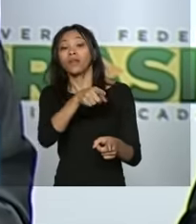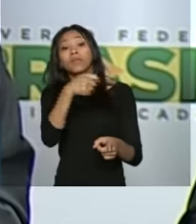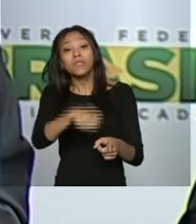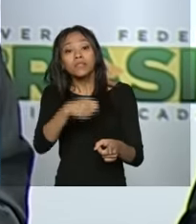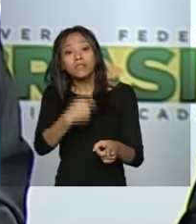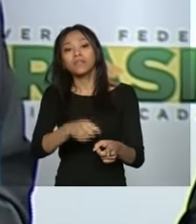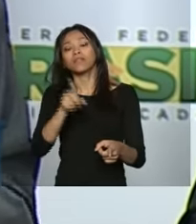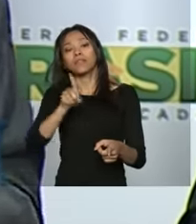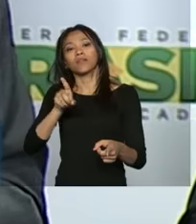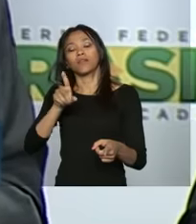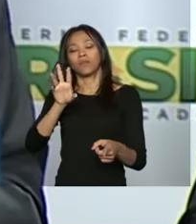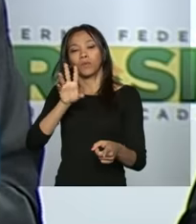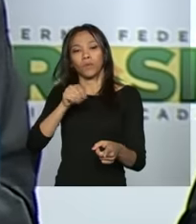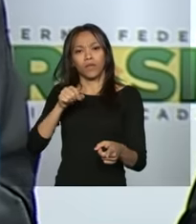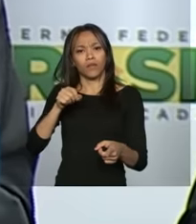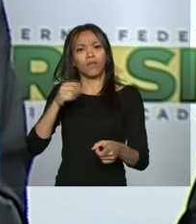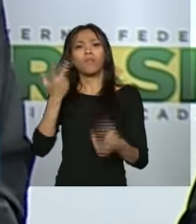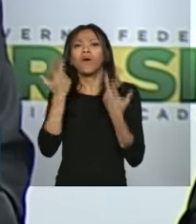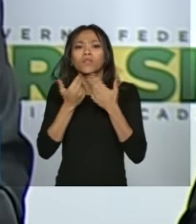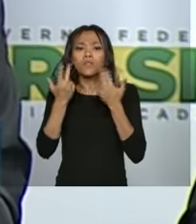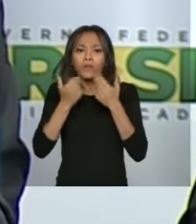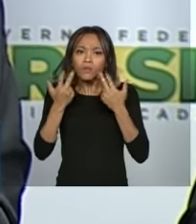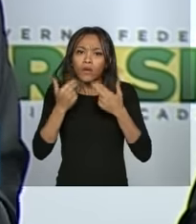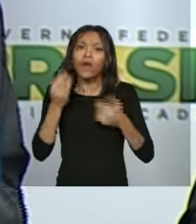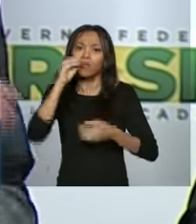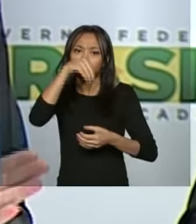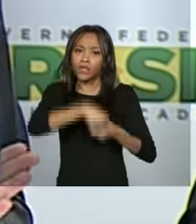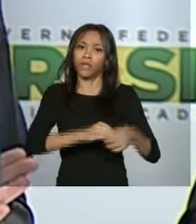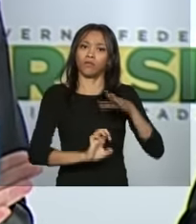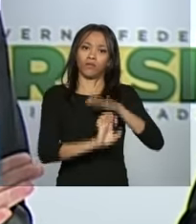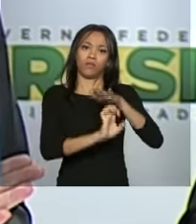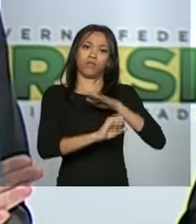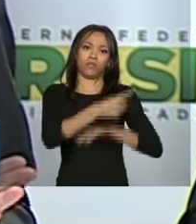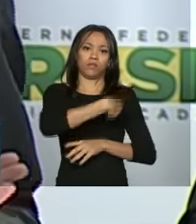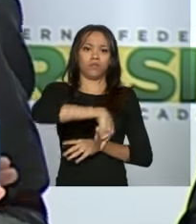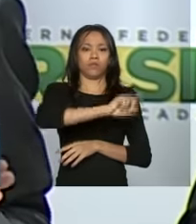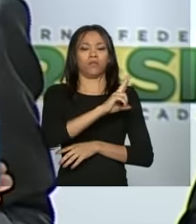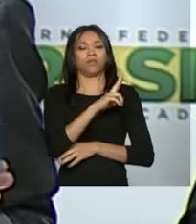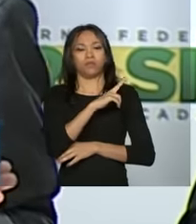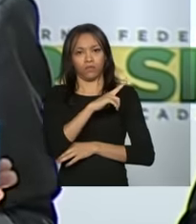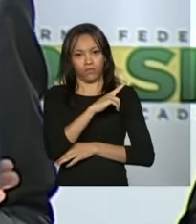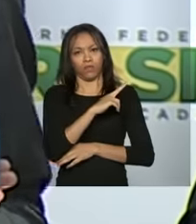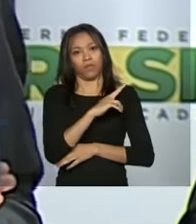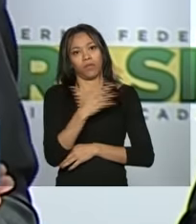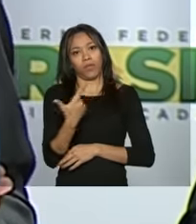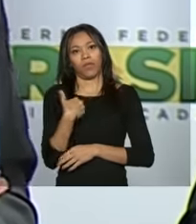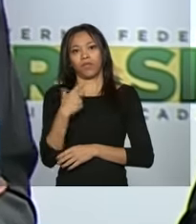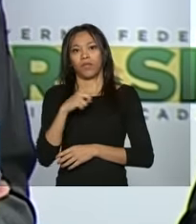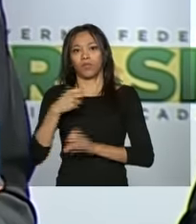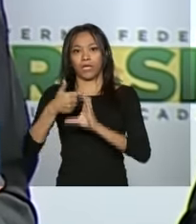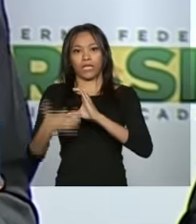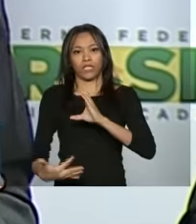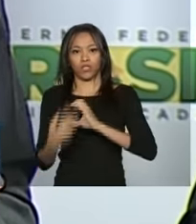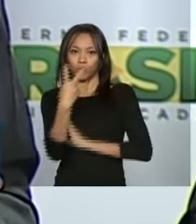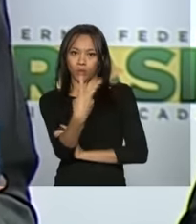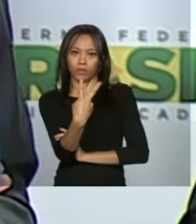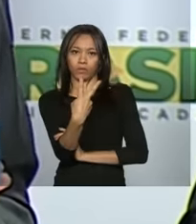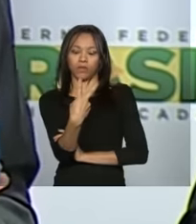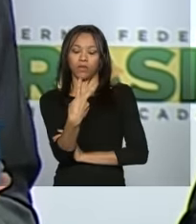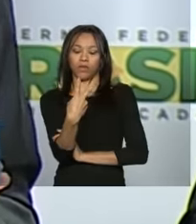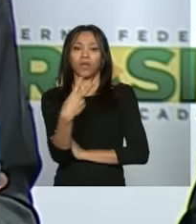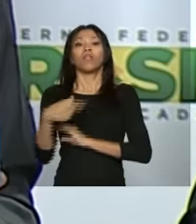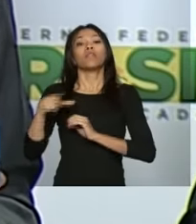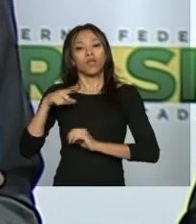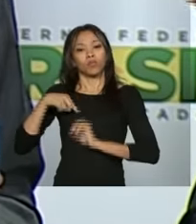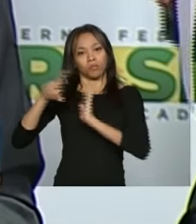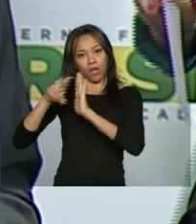como uma prática também nos serviços privados porque senão nós vamos ficar com duas características nós vamos ficar no âmbito do SUS com um